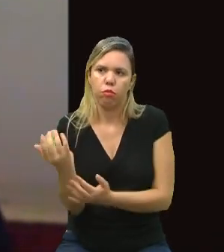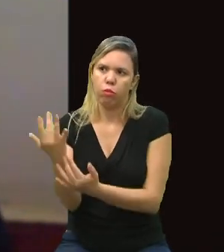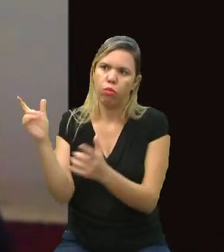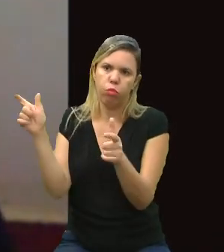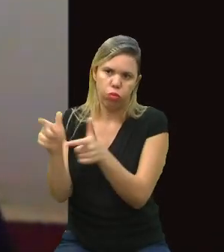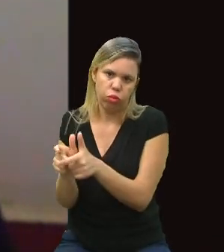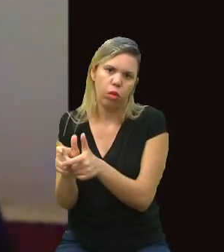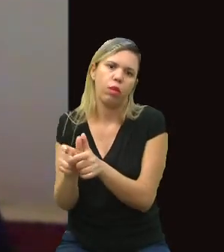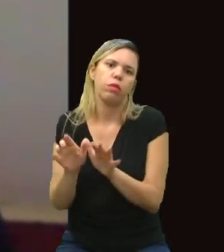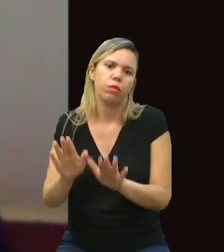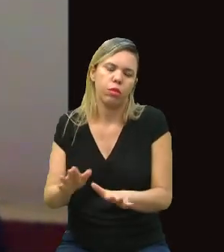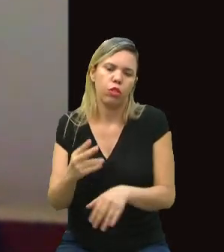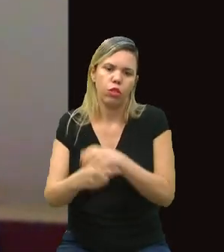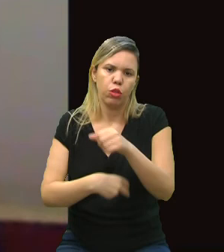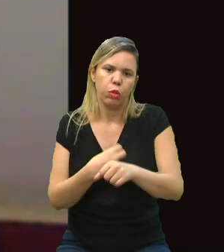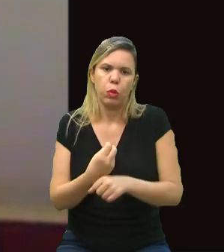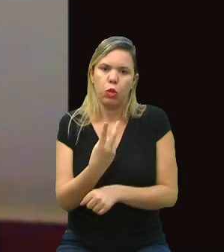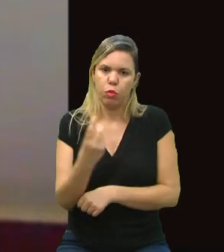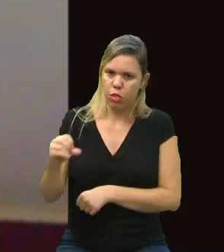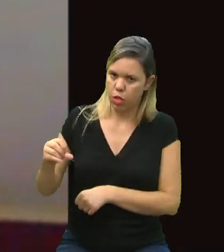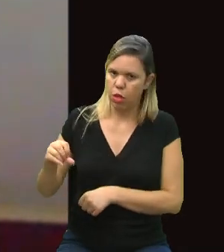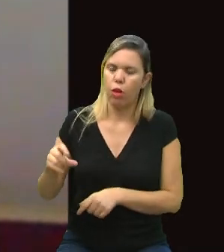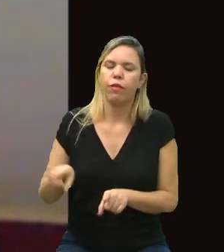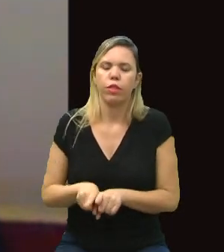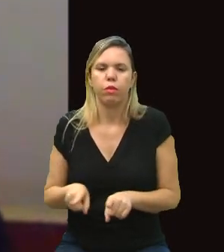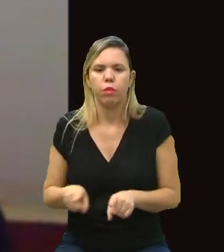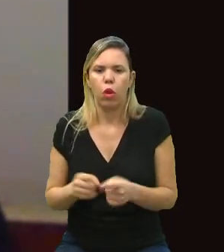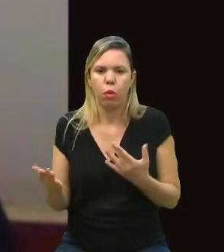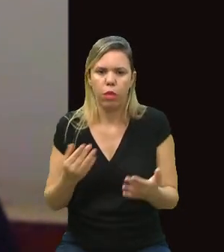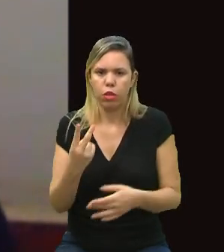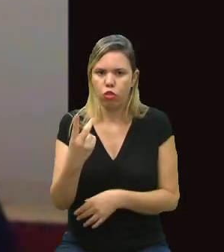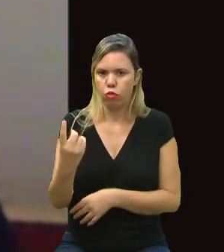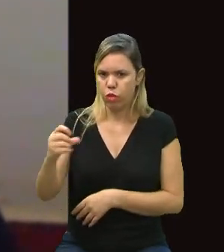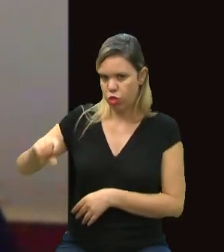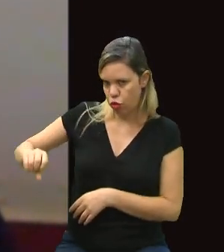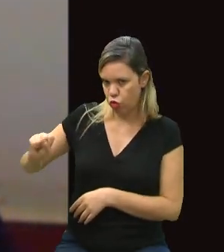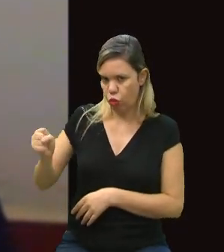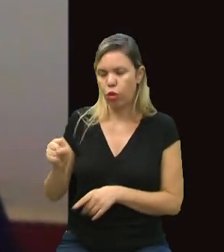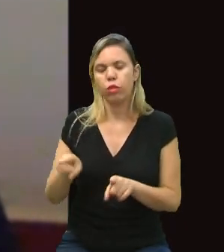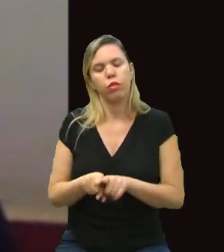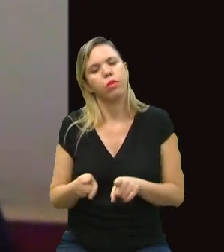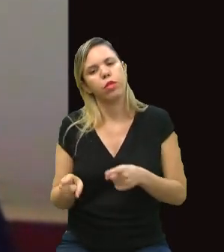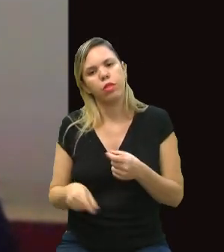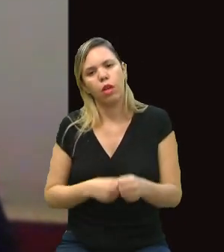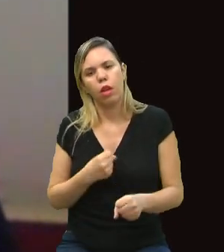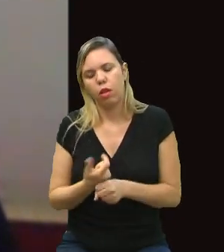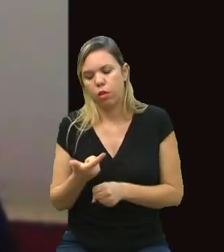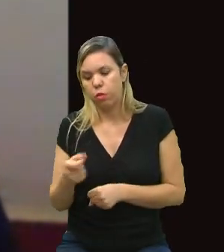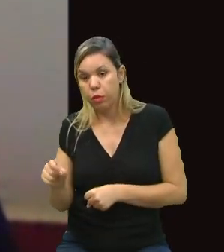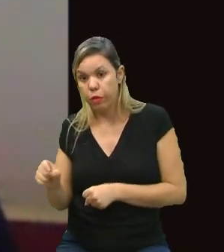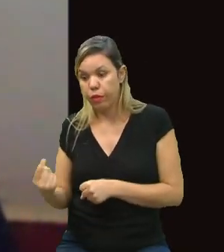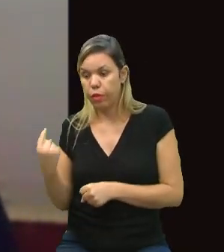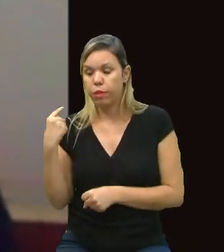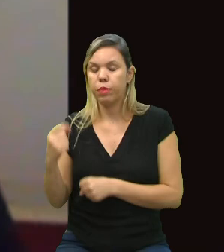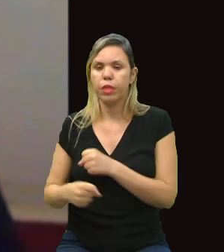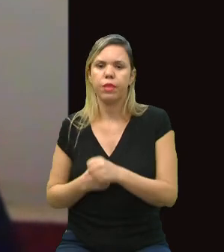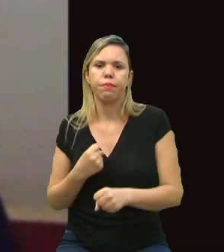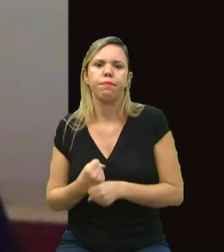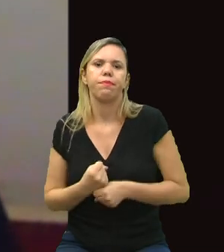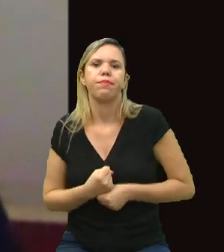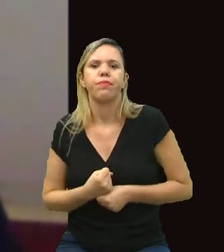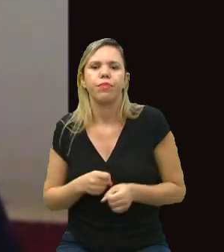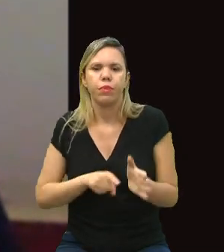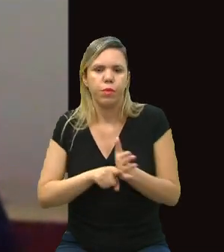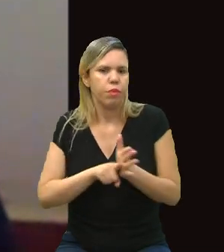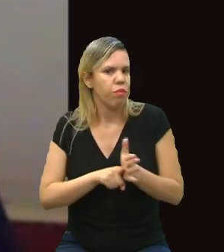2018, e em 2020, agora, né, no ano passado, os dados ainda não estão concretizados, mas há